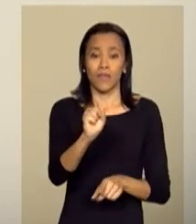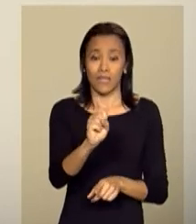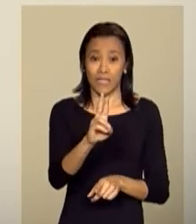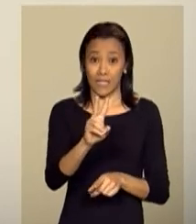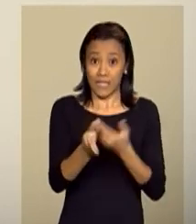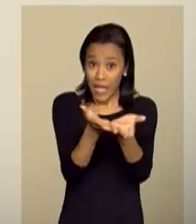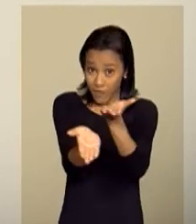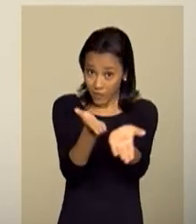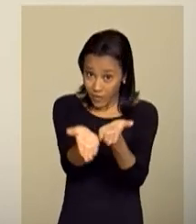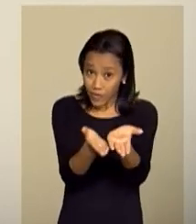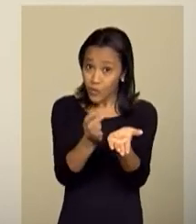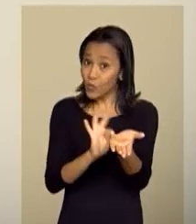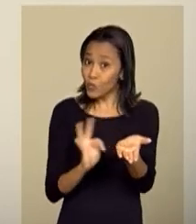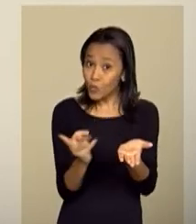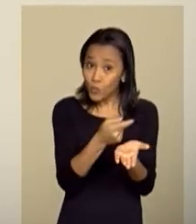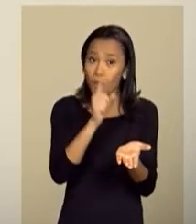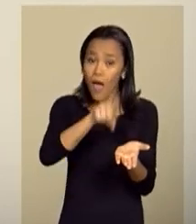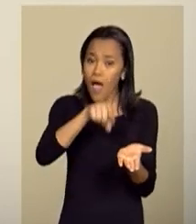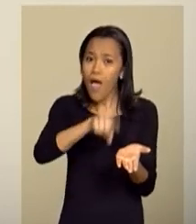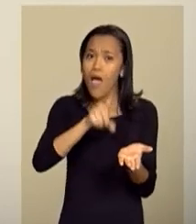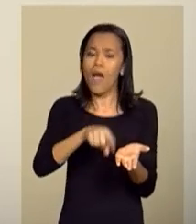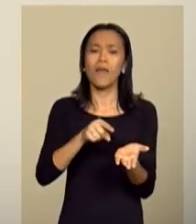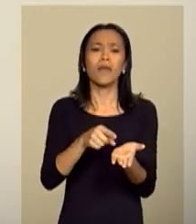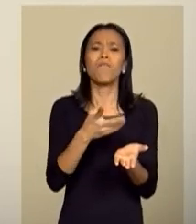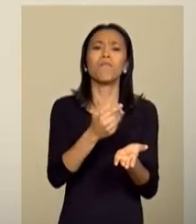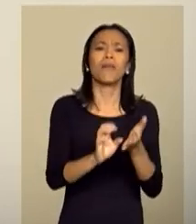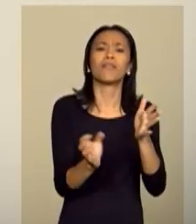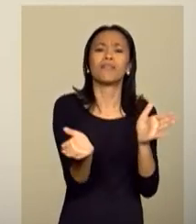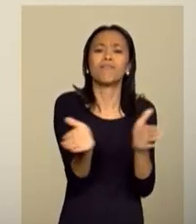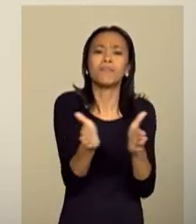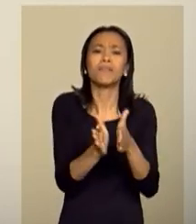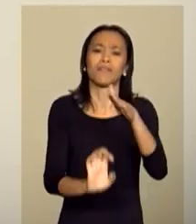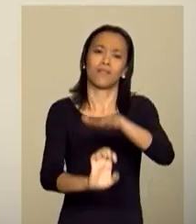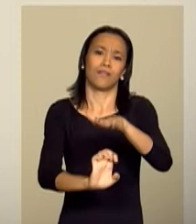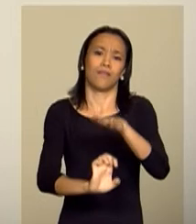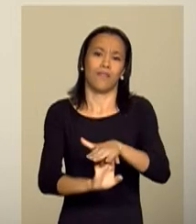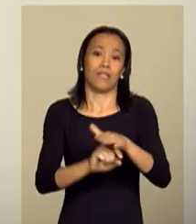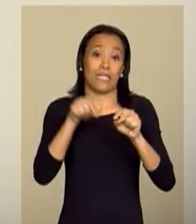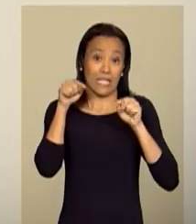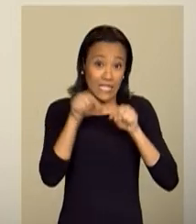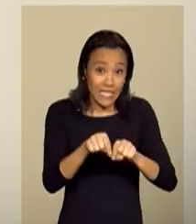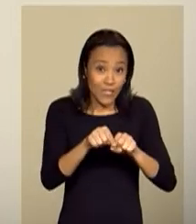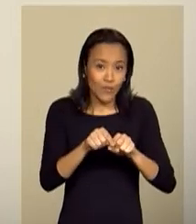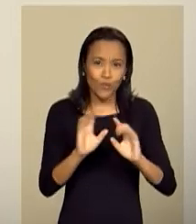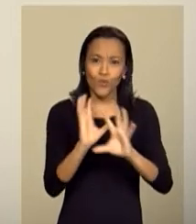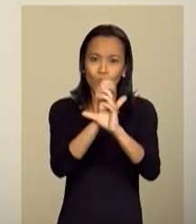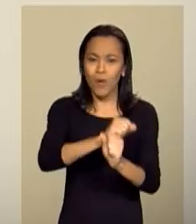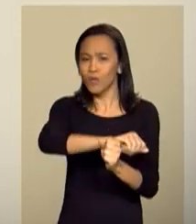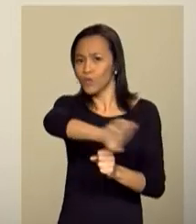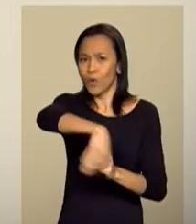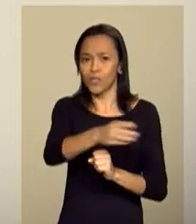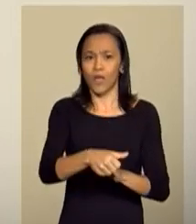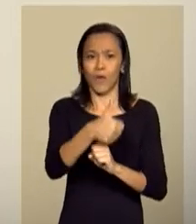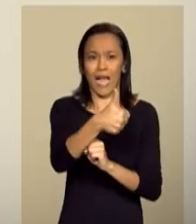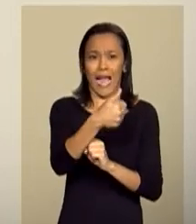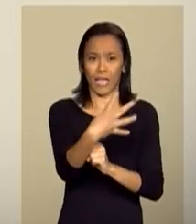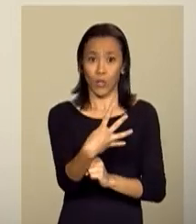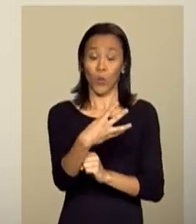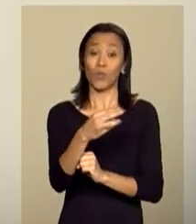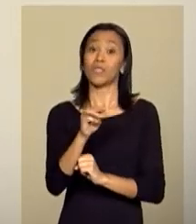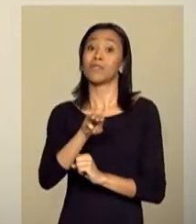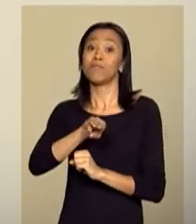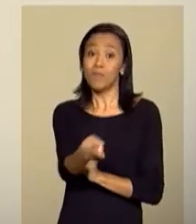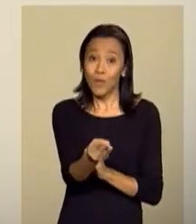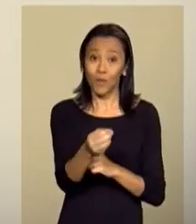foram forne idos pelos pequenos negócios que geram um total de 14 milhões de emprego no